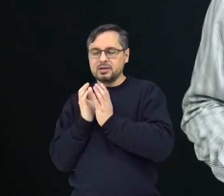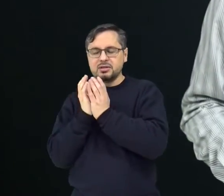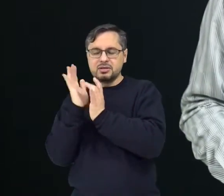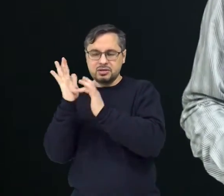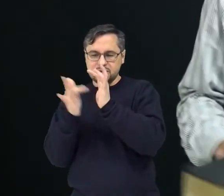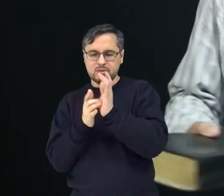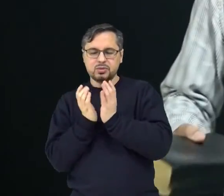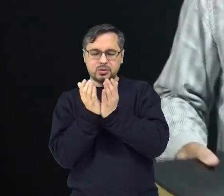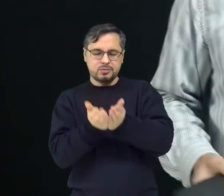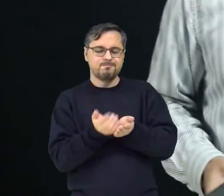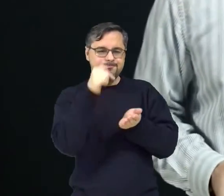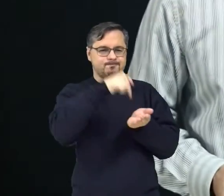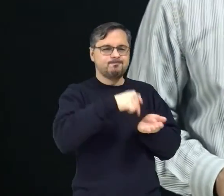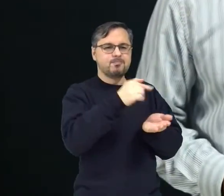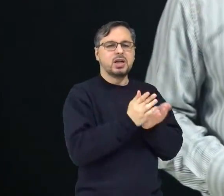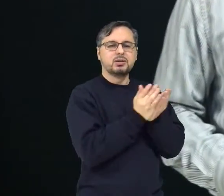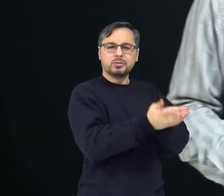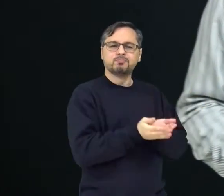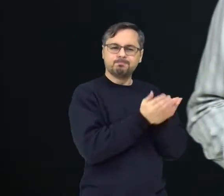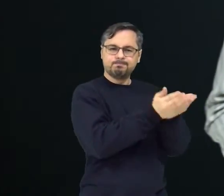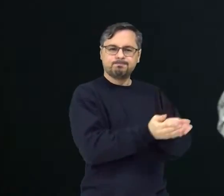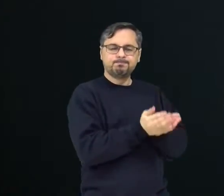encerro com as seguintes palavras: